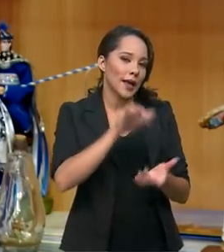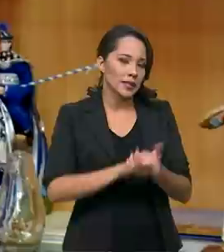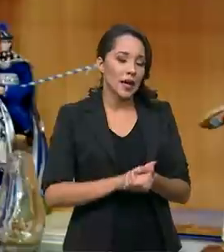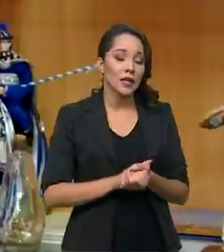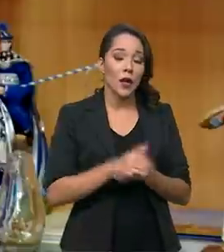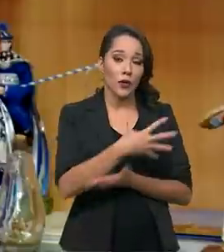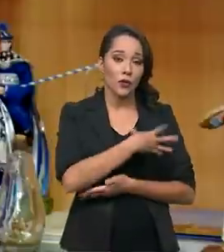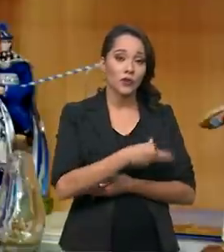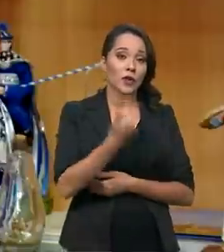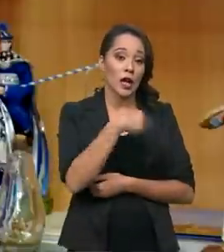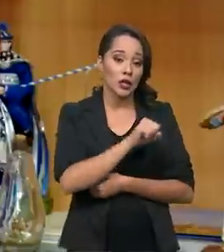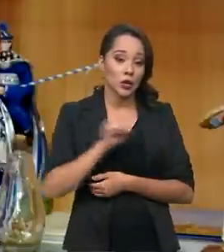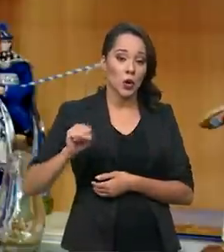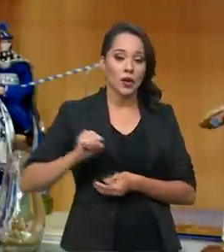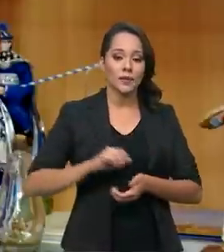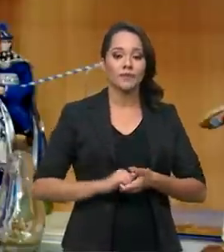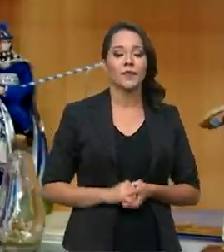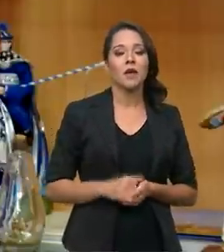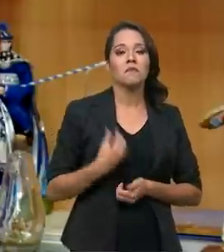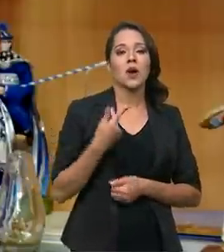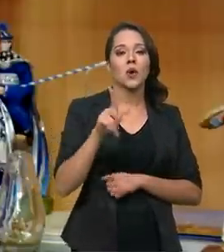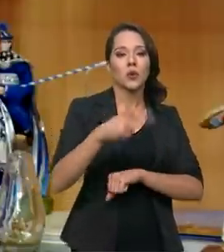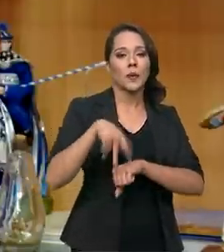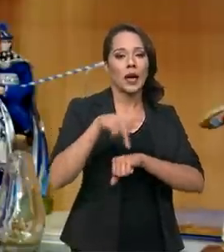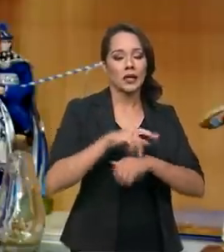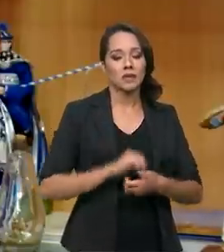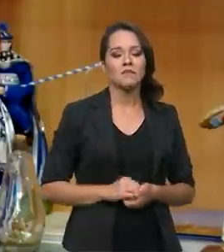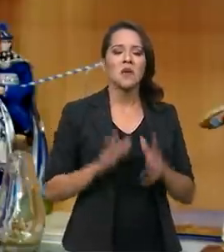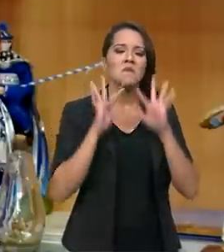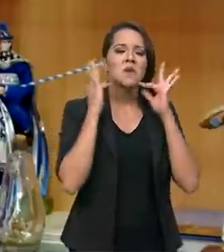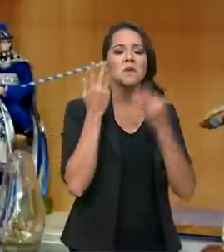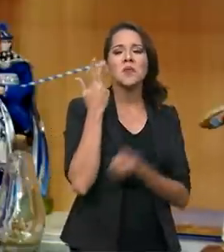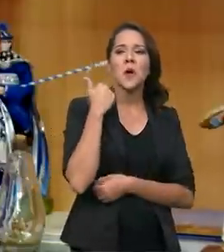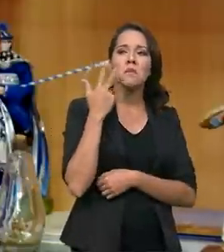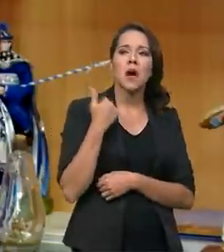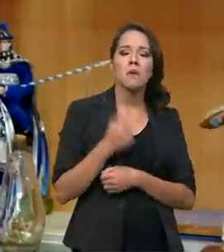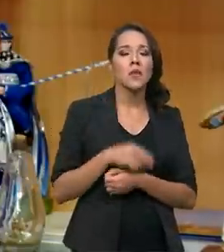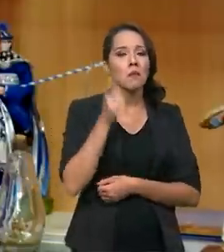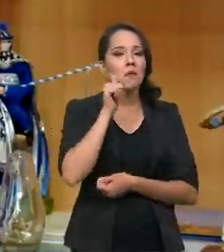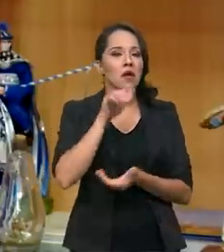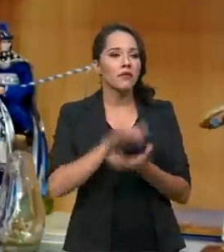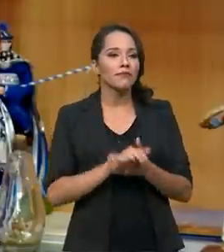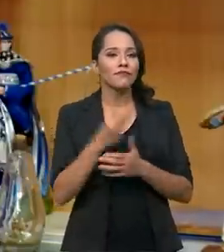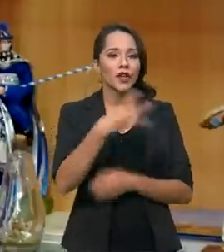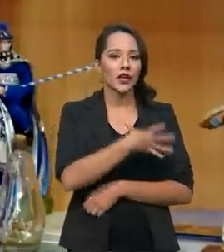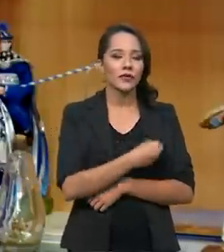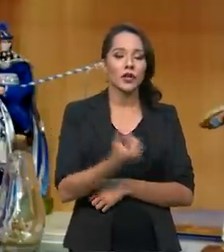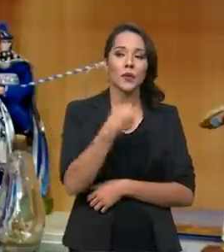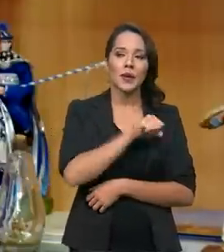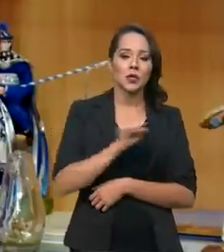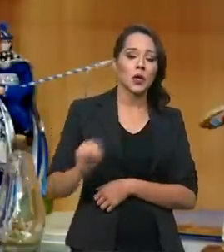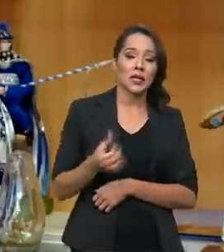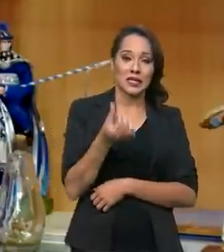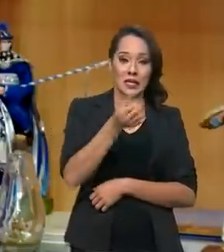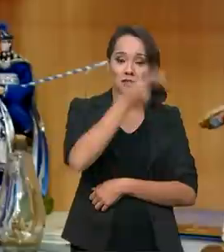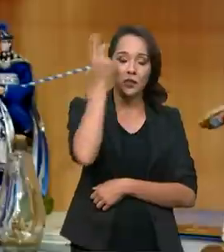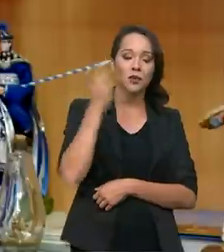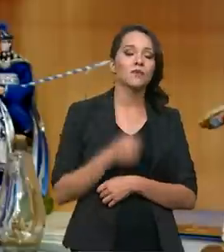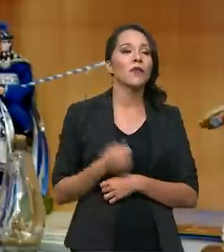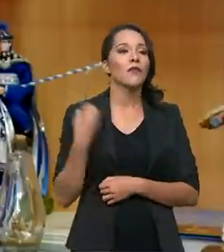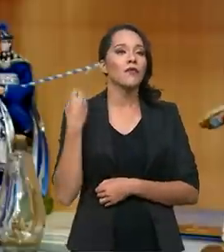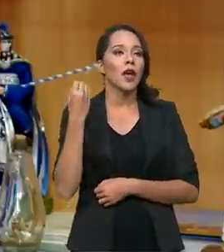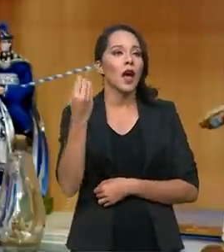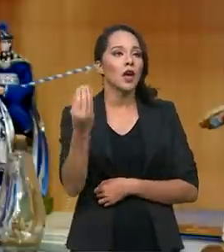os filhos EA sogra posterior uma família normal uma esposa o marido três filhos e uma sogra 100 pessoas